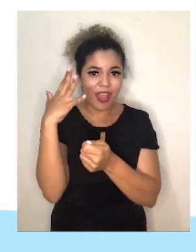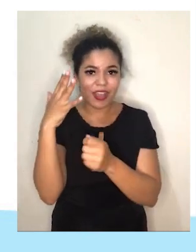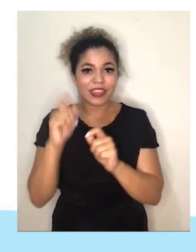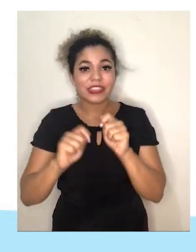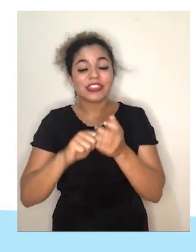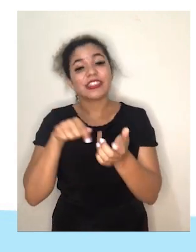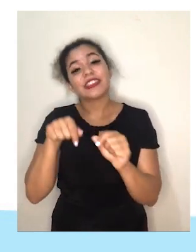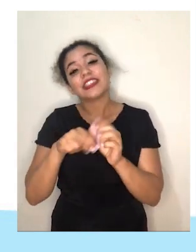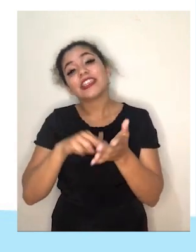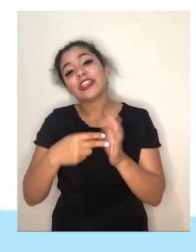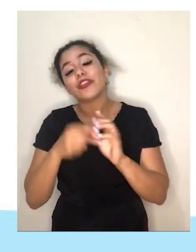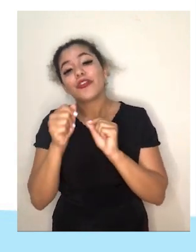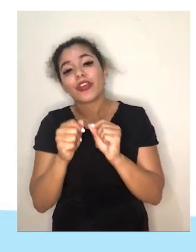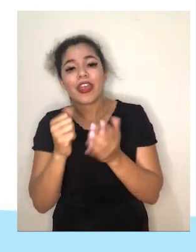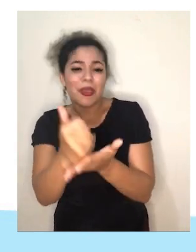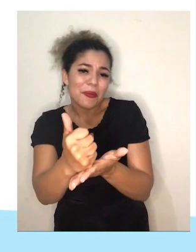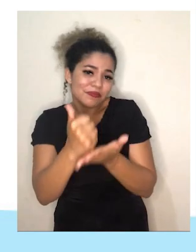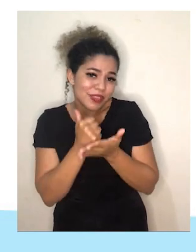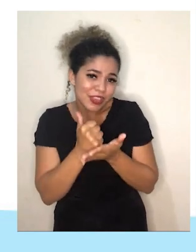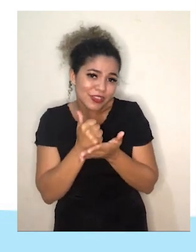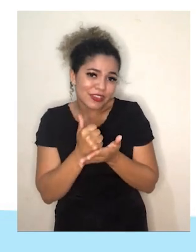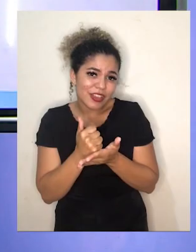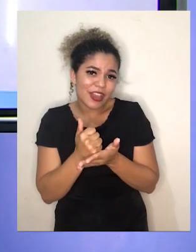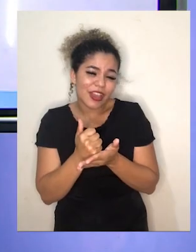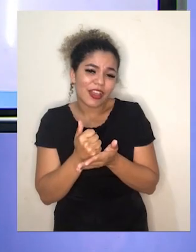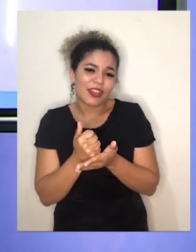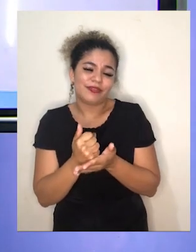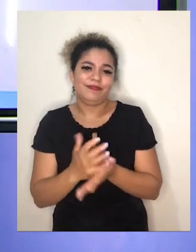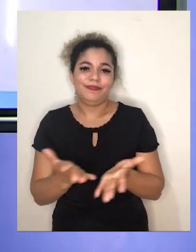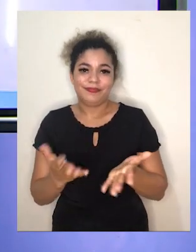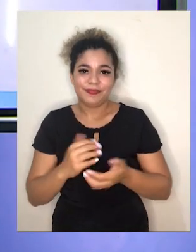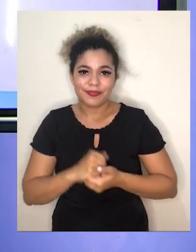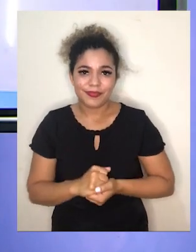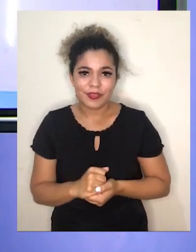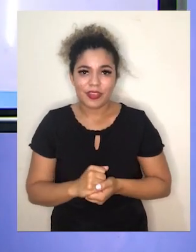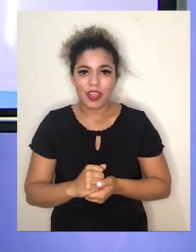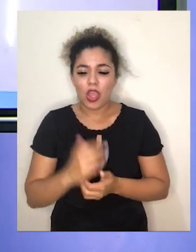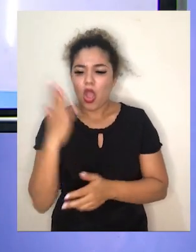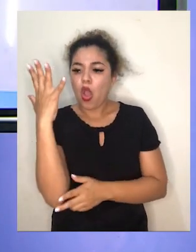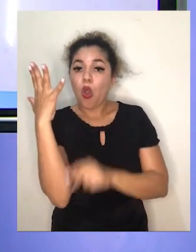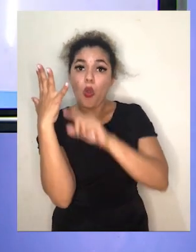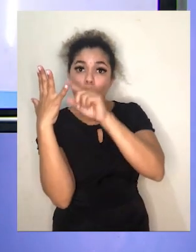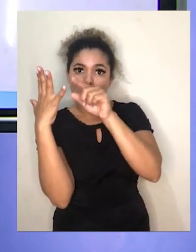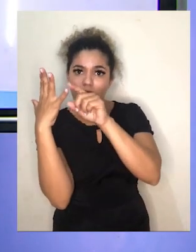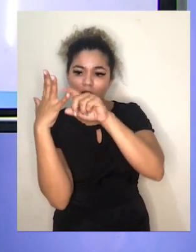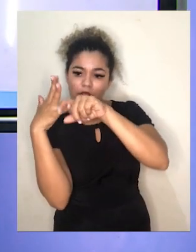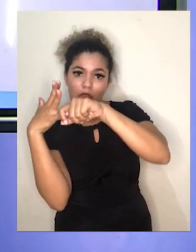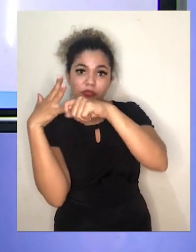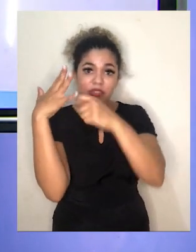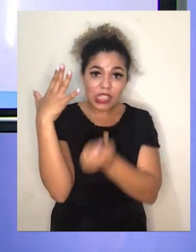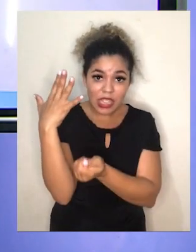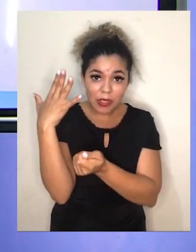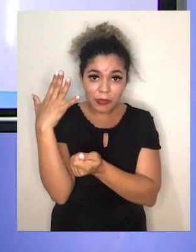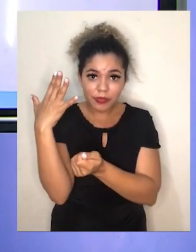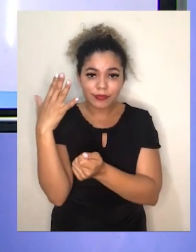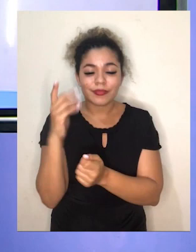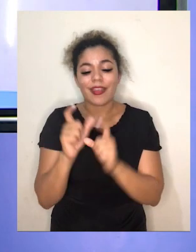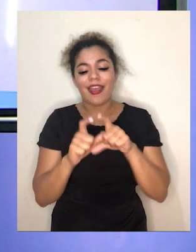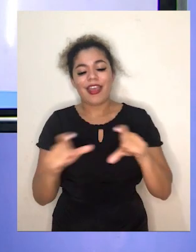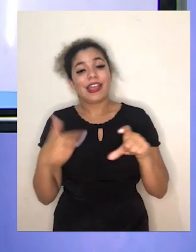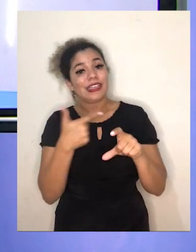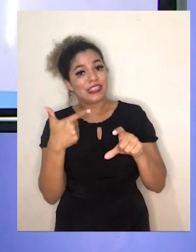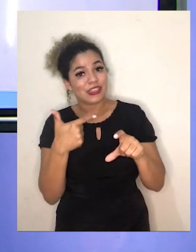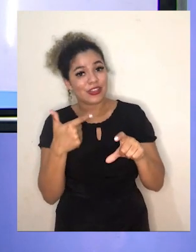fazer um favor, né? Resolver um problema. O galho da árvore quebrou. Agora a